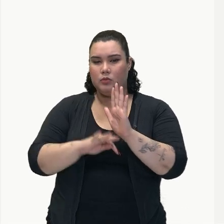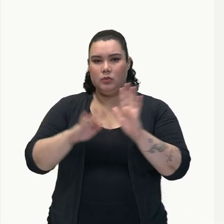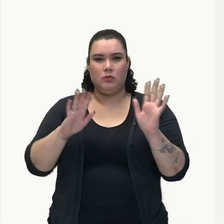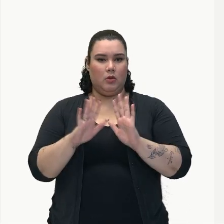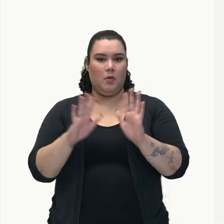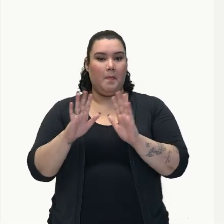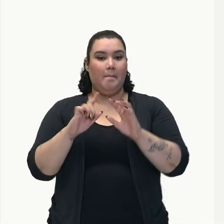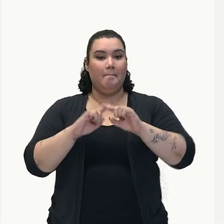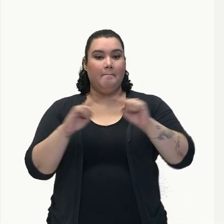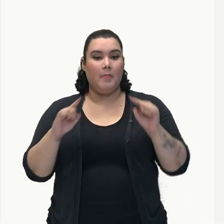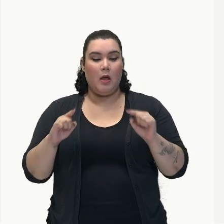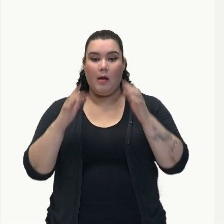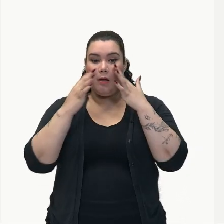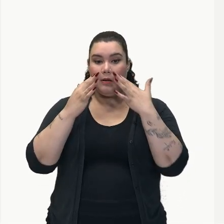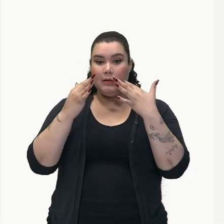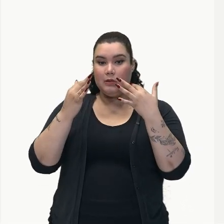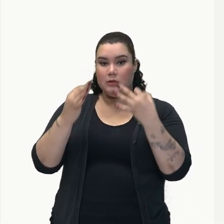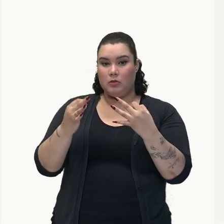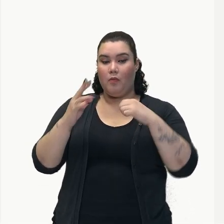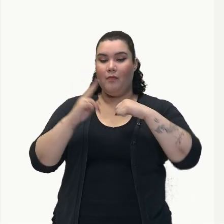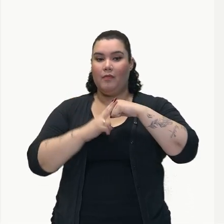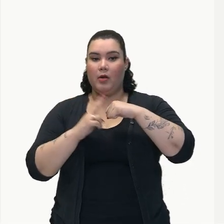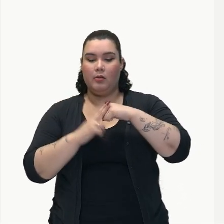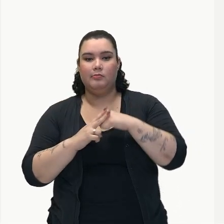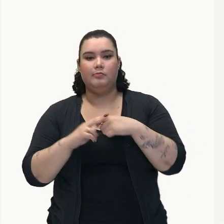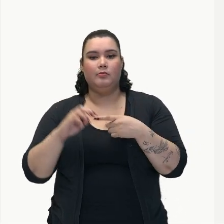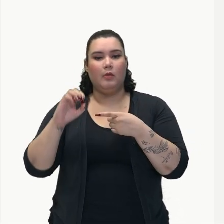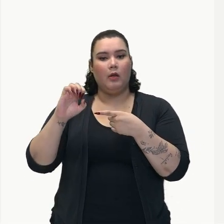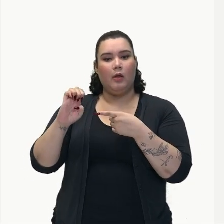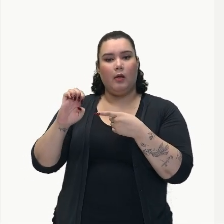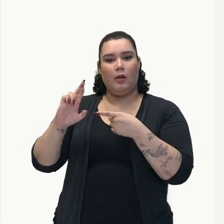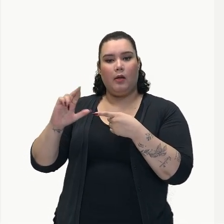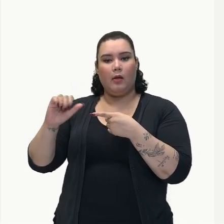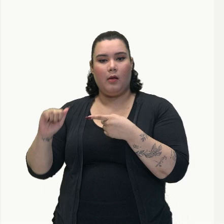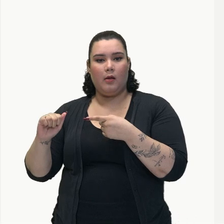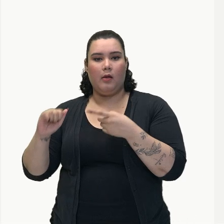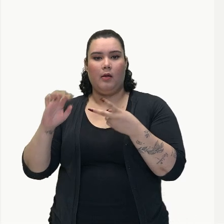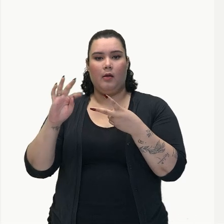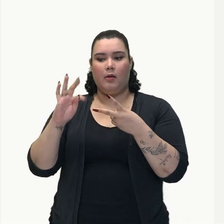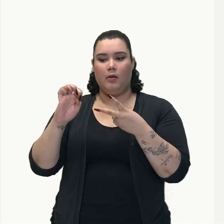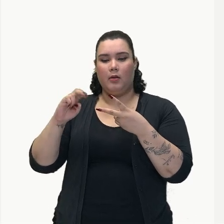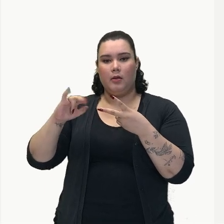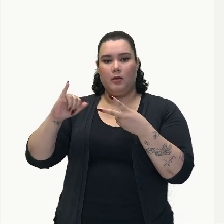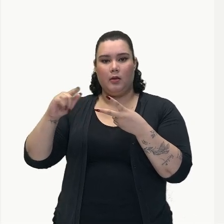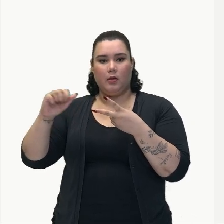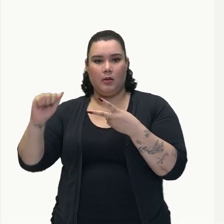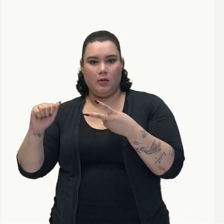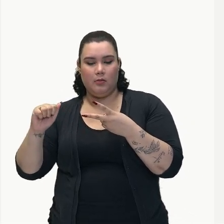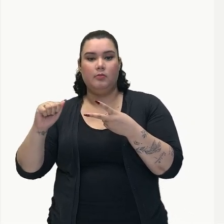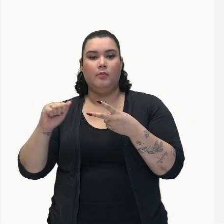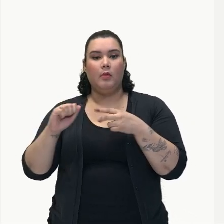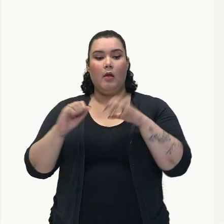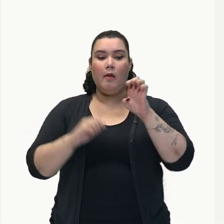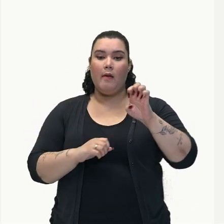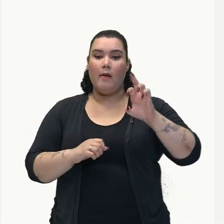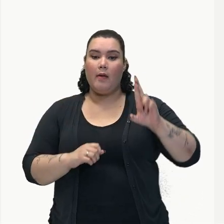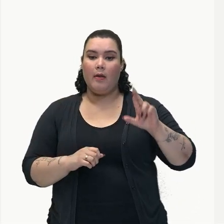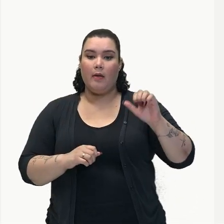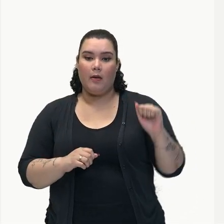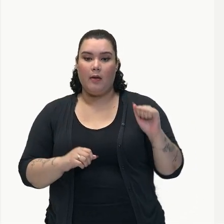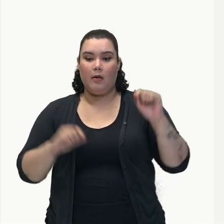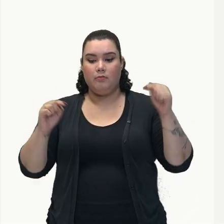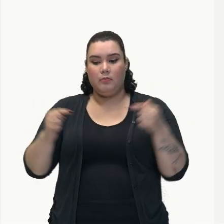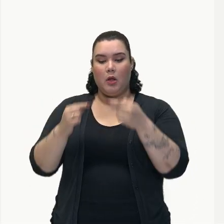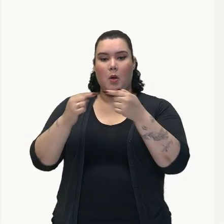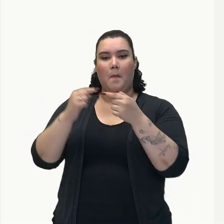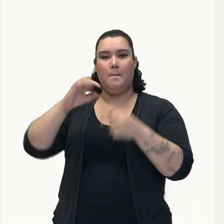eu gostaria que vocês observassem o verbo. Era, tinha, era. O era, de cara, com português é o